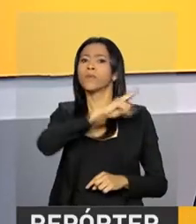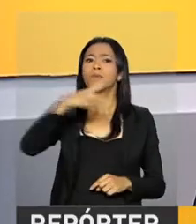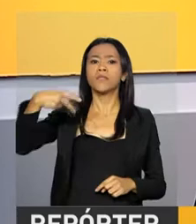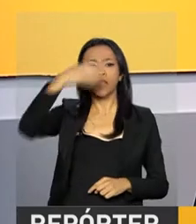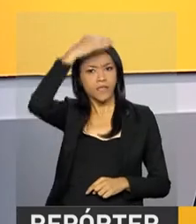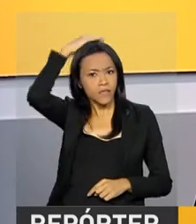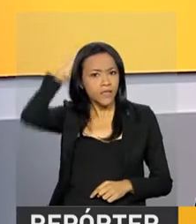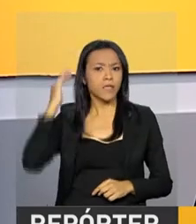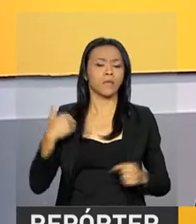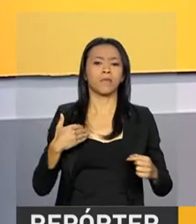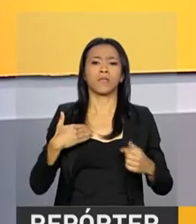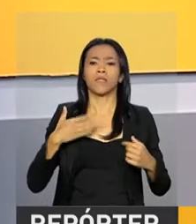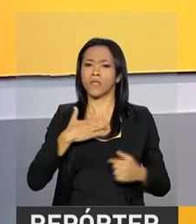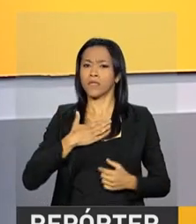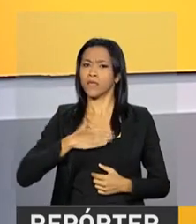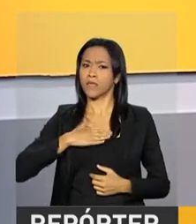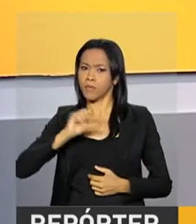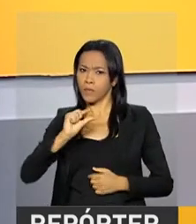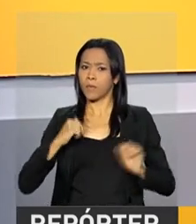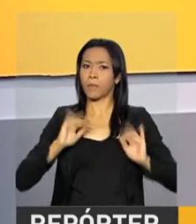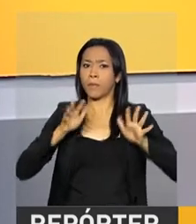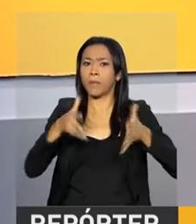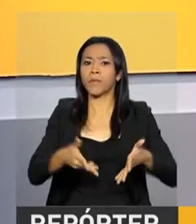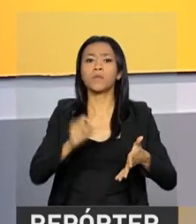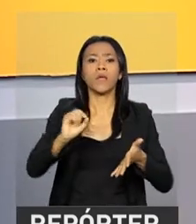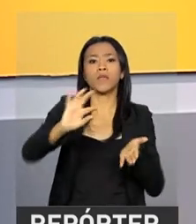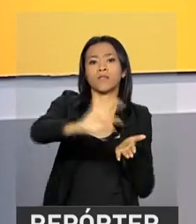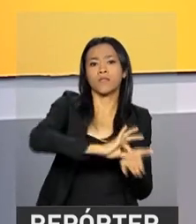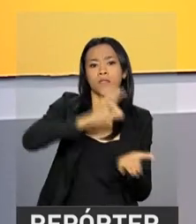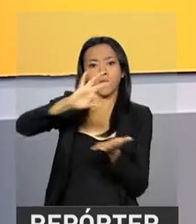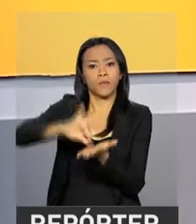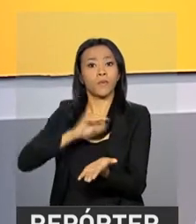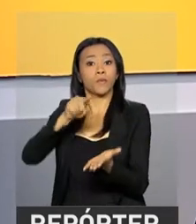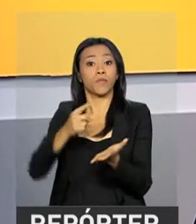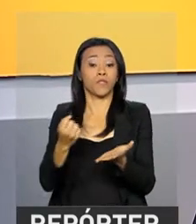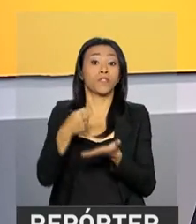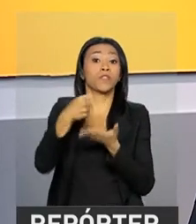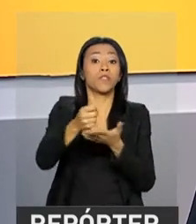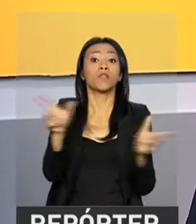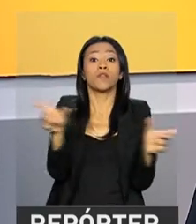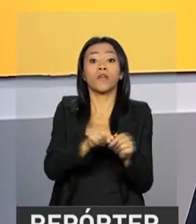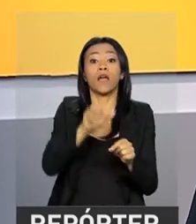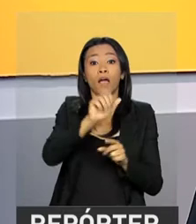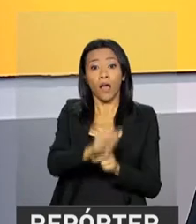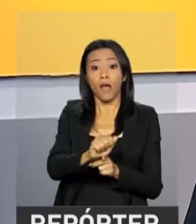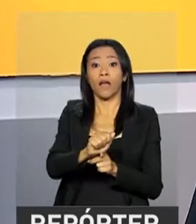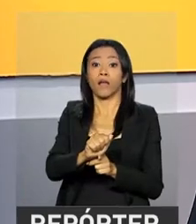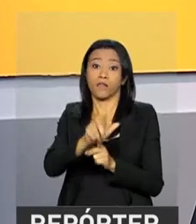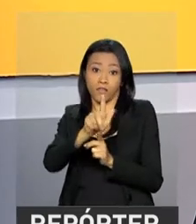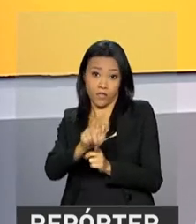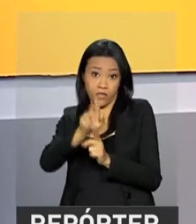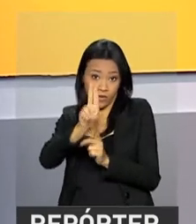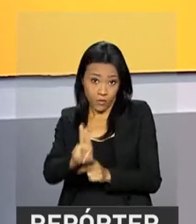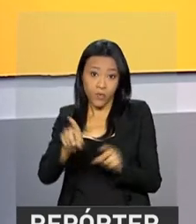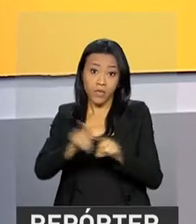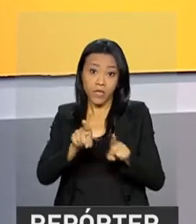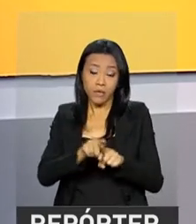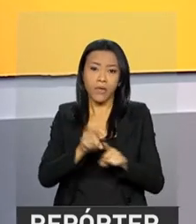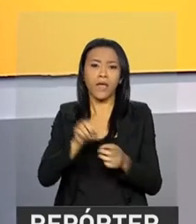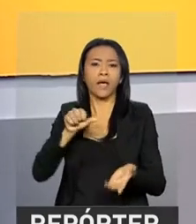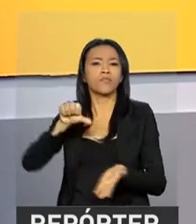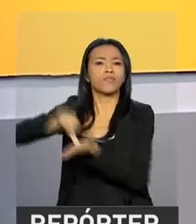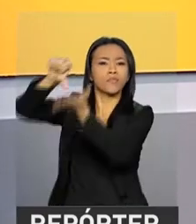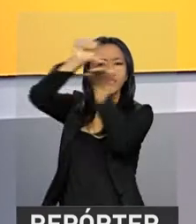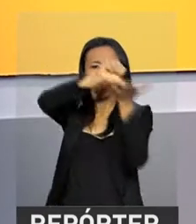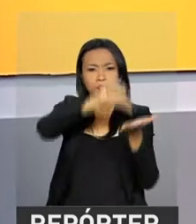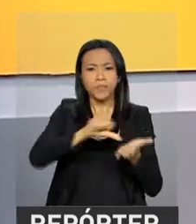presidente Michel Temer participa daqui a pouco da assinatura de acordos de cooperação entre a Advocacia-Geral da União e as Procuradorias